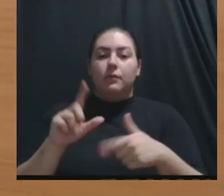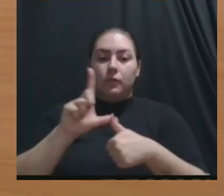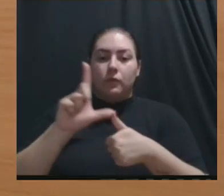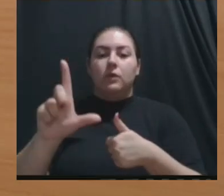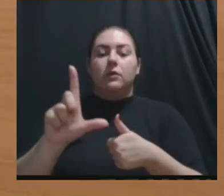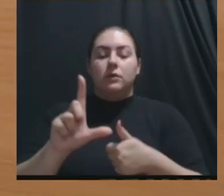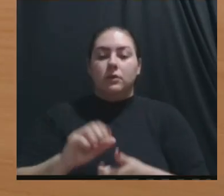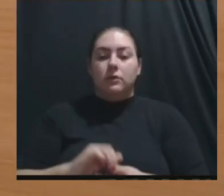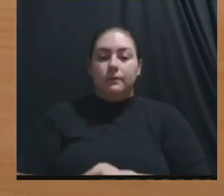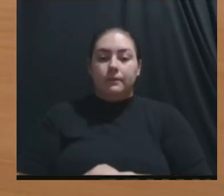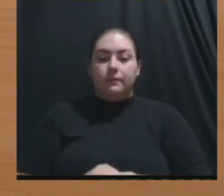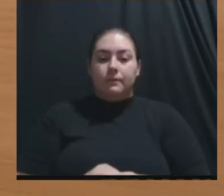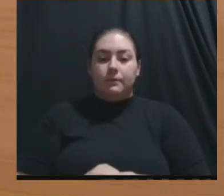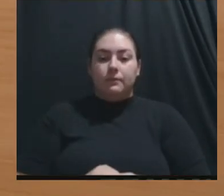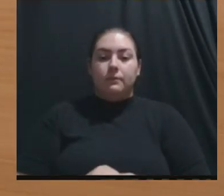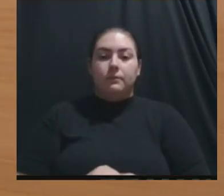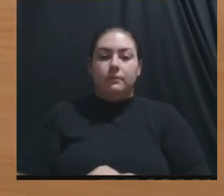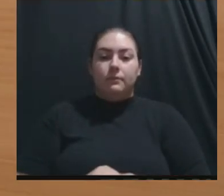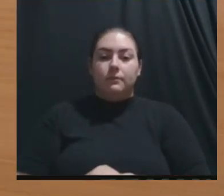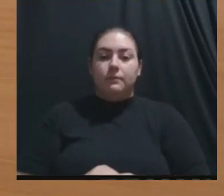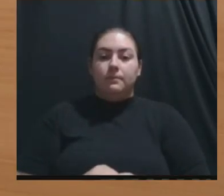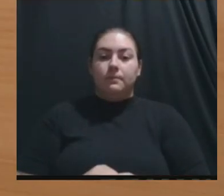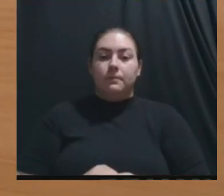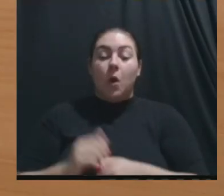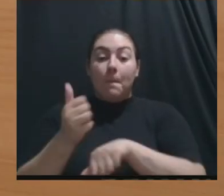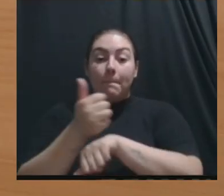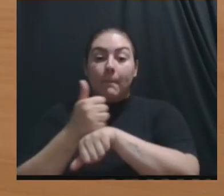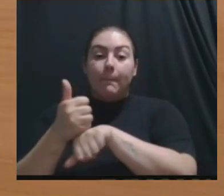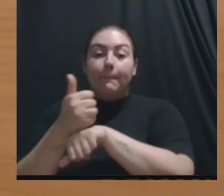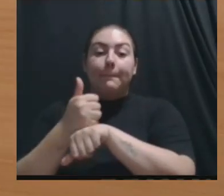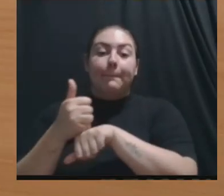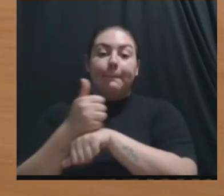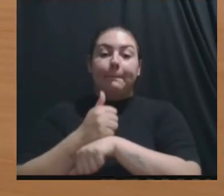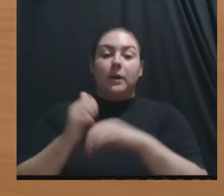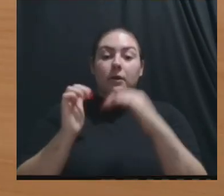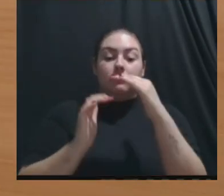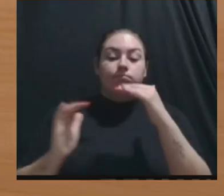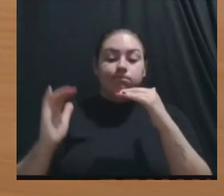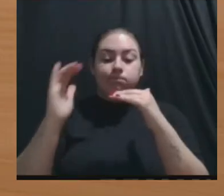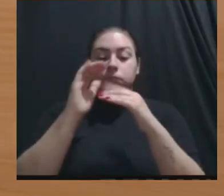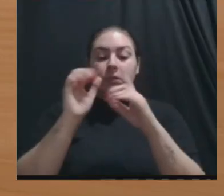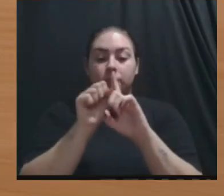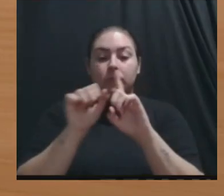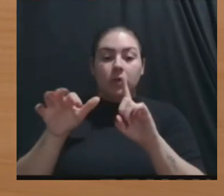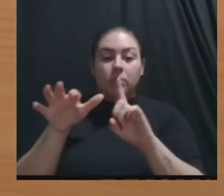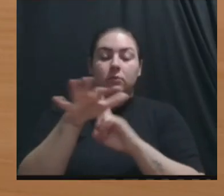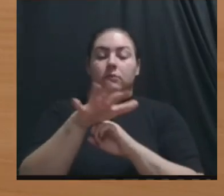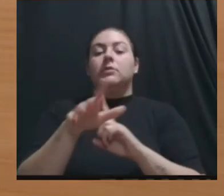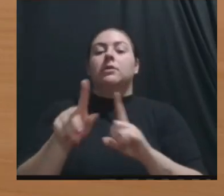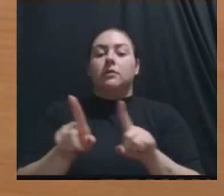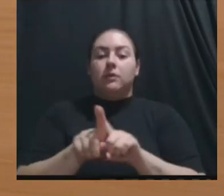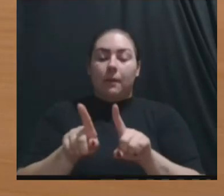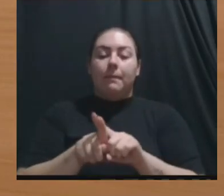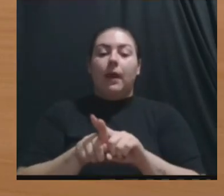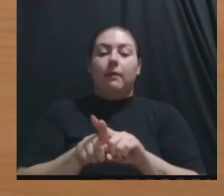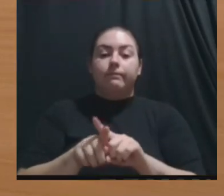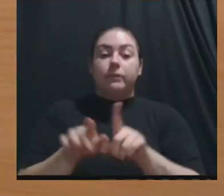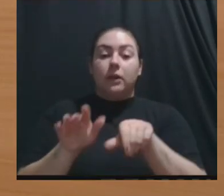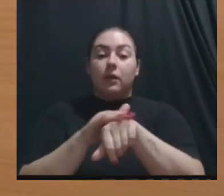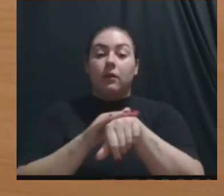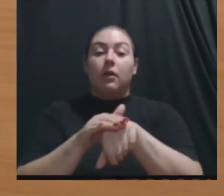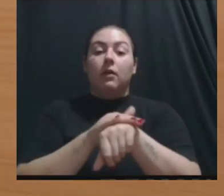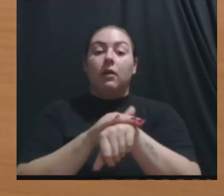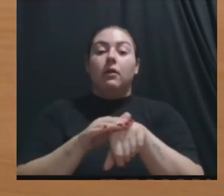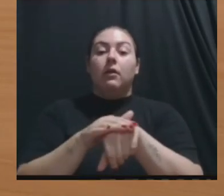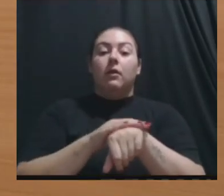reuniu especialistas, autoridades e a sociedade civil para discutir acessibilidade e a